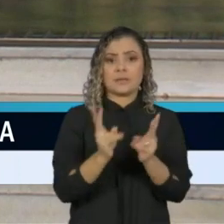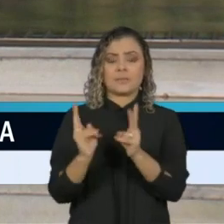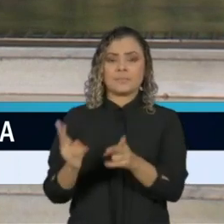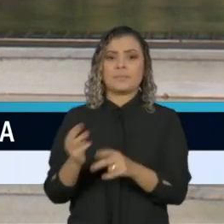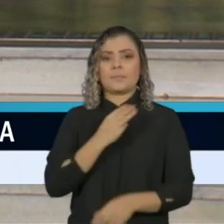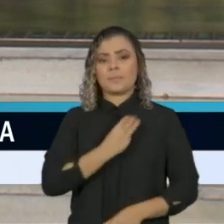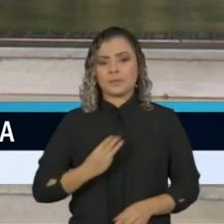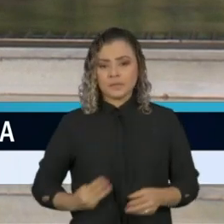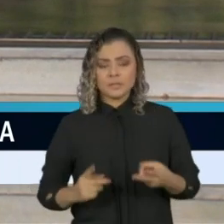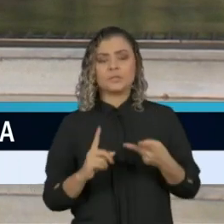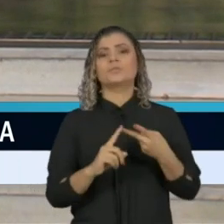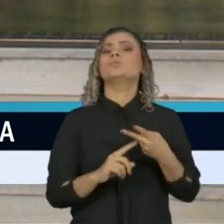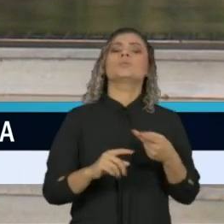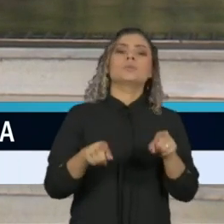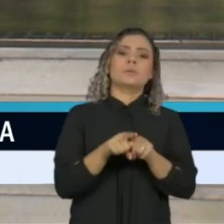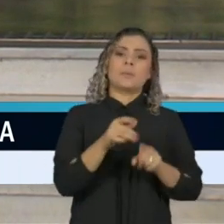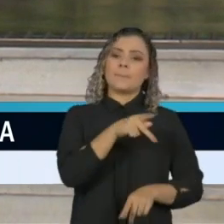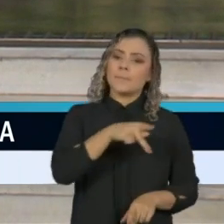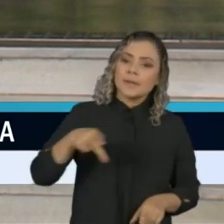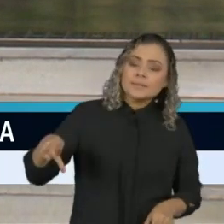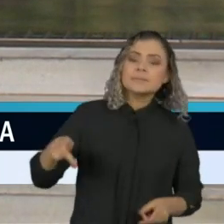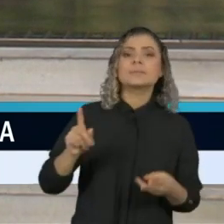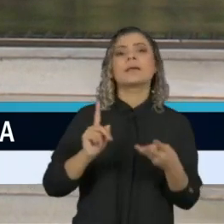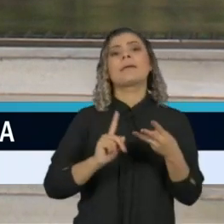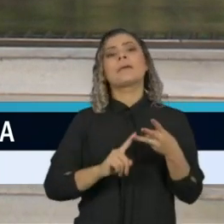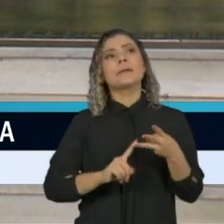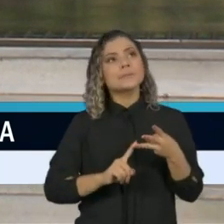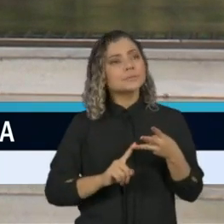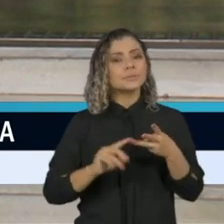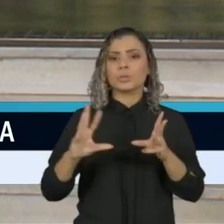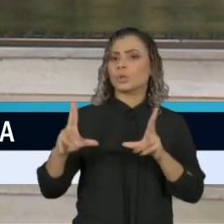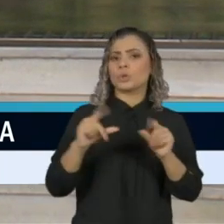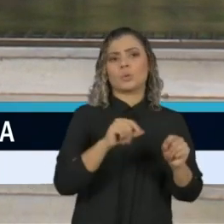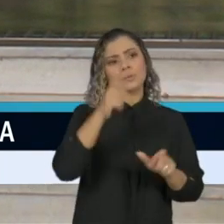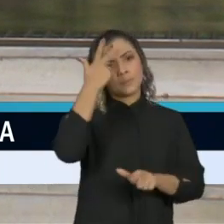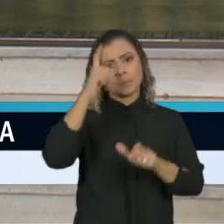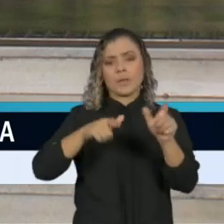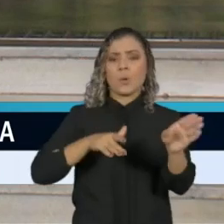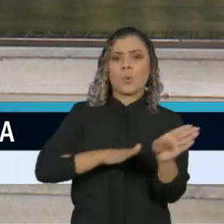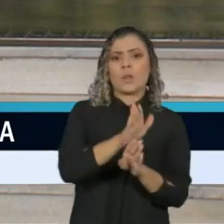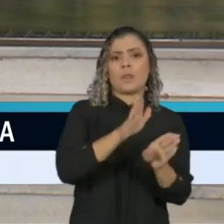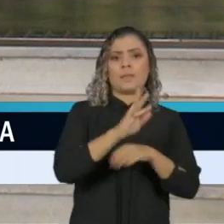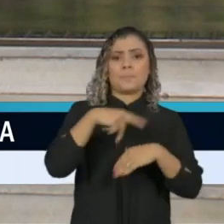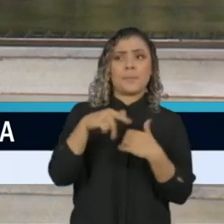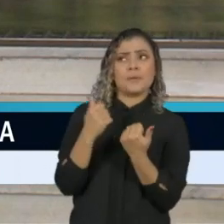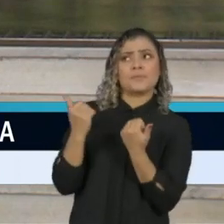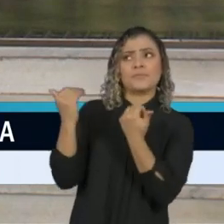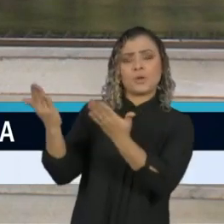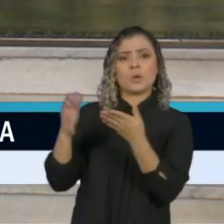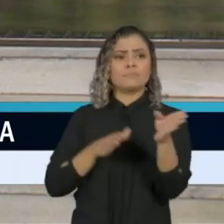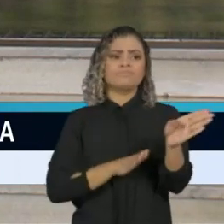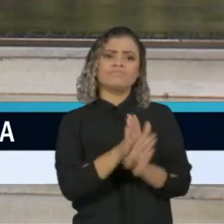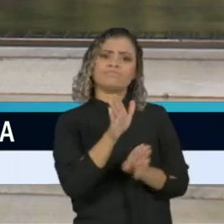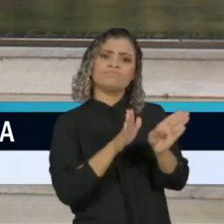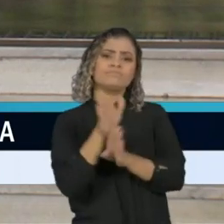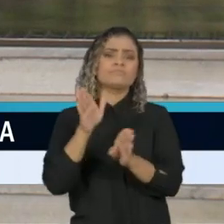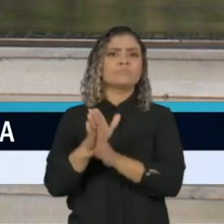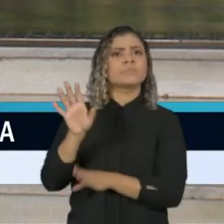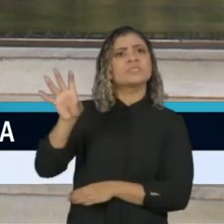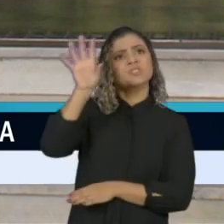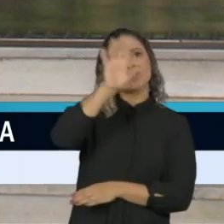é recomendado pelos seus presidentes da República, como é recomendado também pelos seus governadores de estado, de